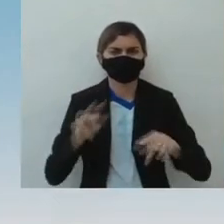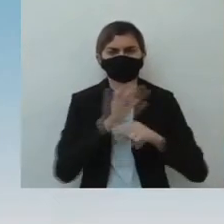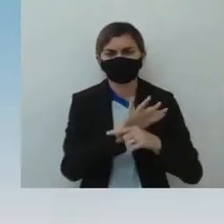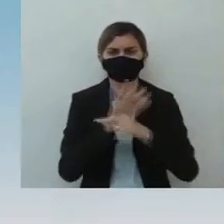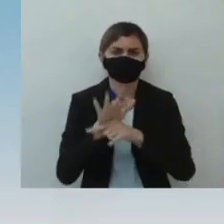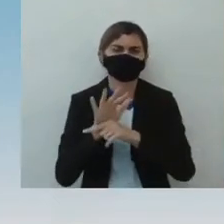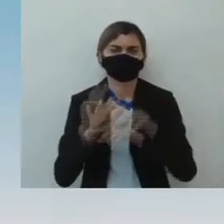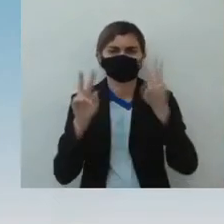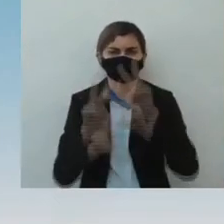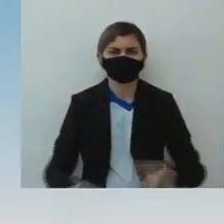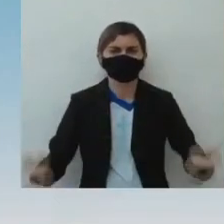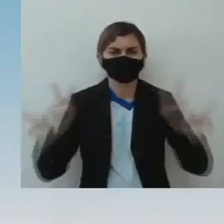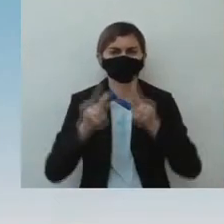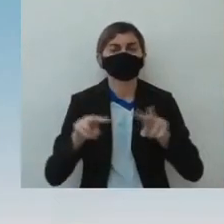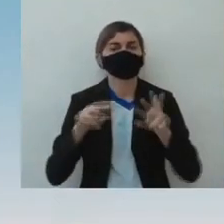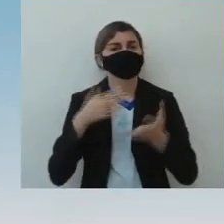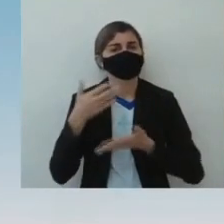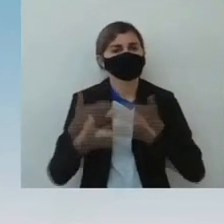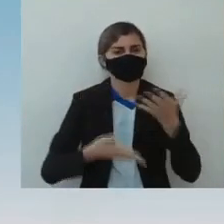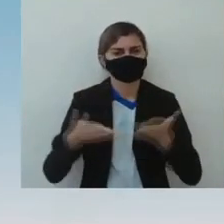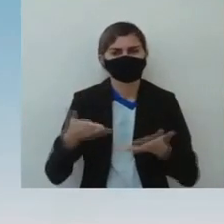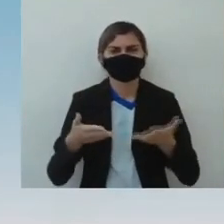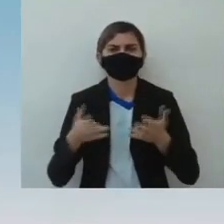ajudas visuais cuidadosamente